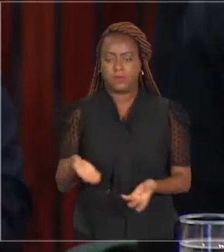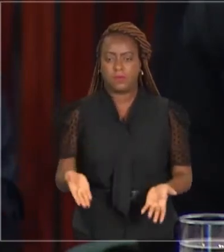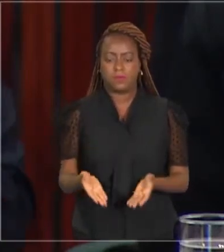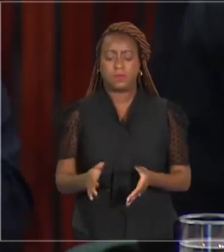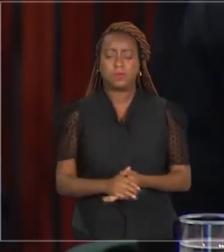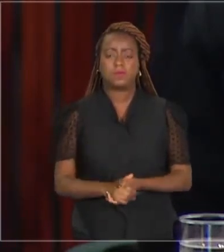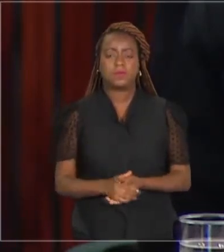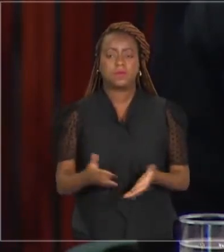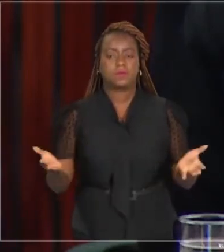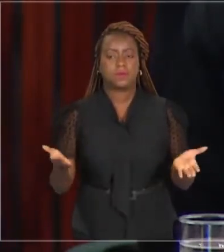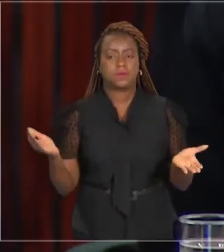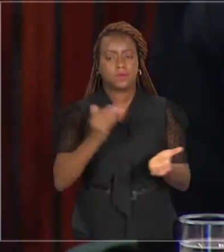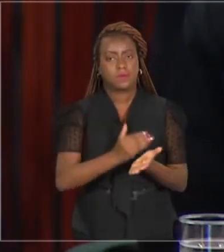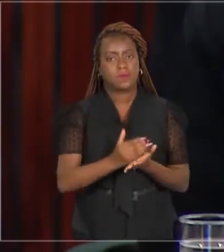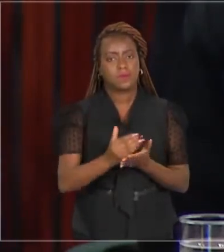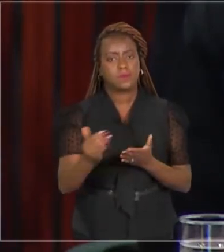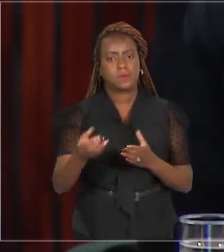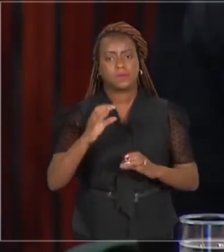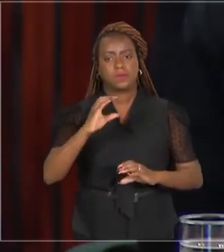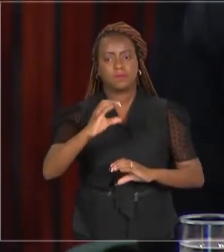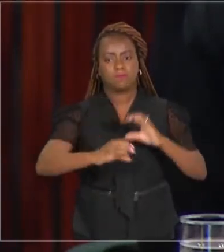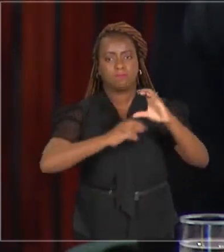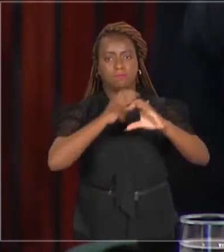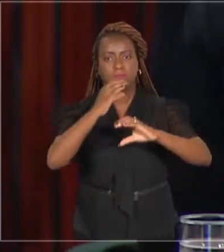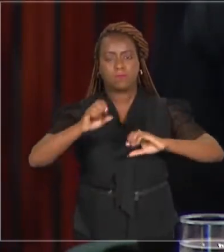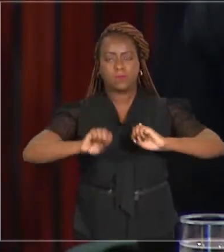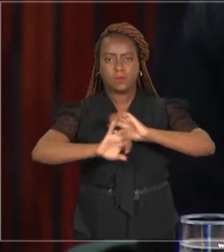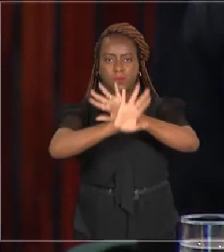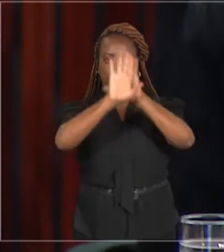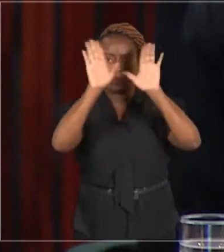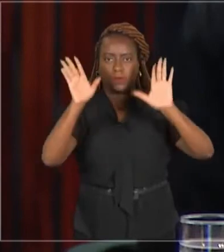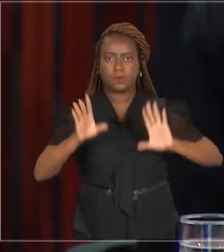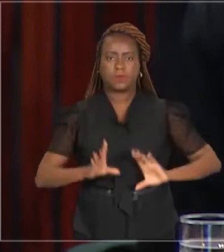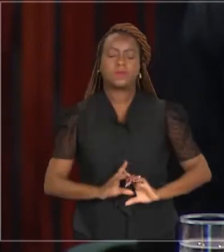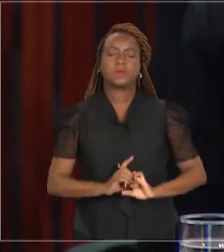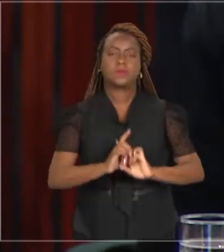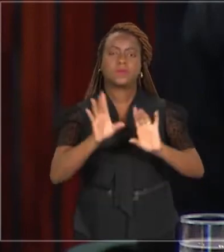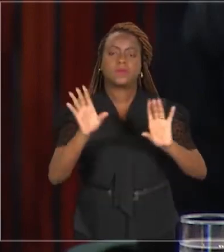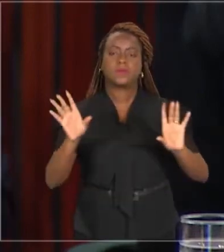nós estamos dando início nesse ciclo é de Transparência democrática